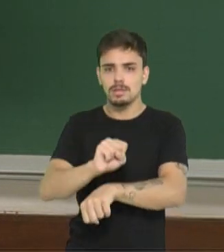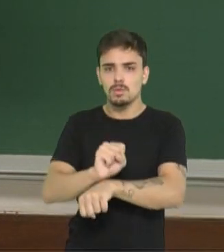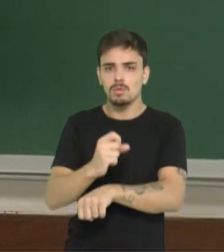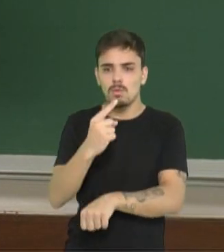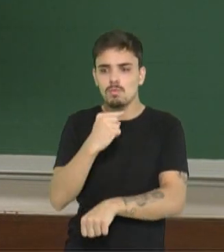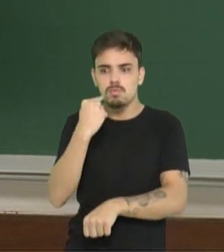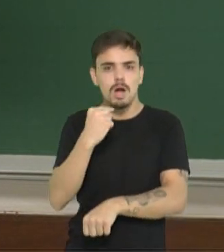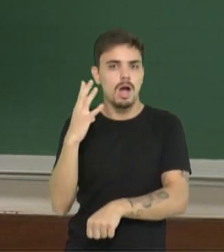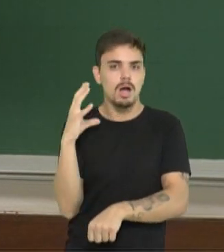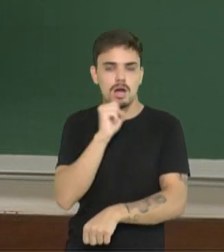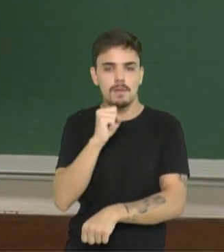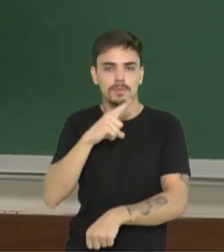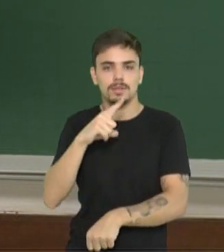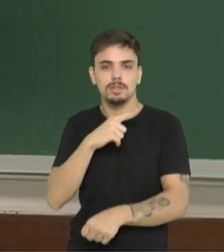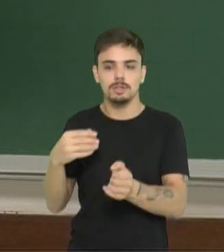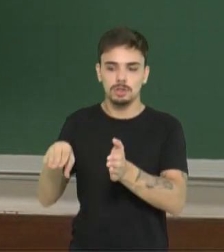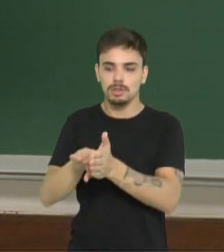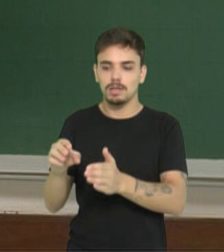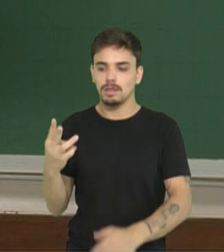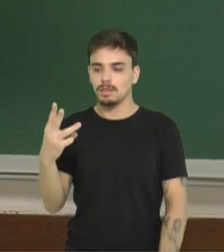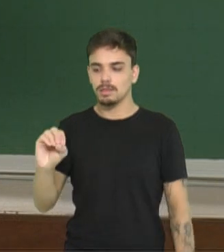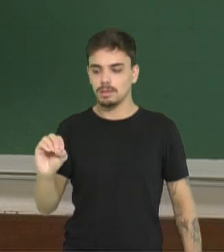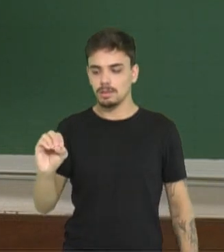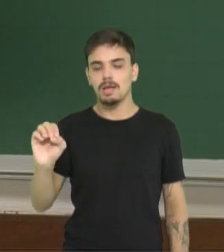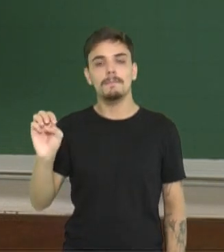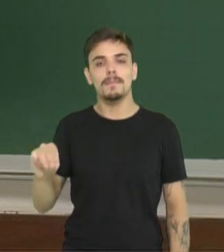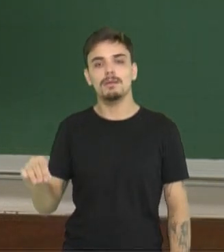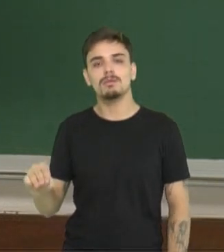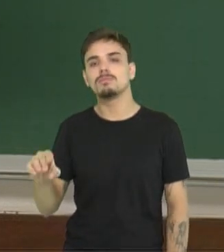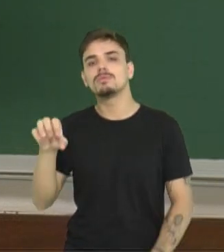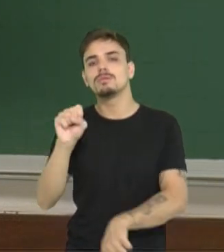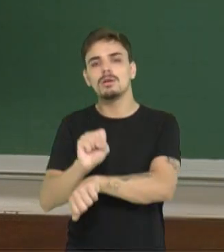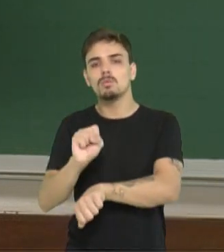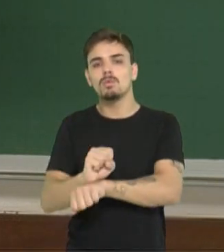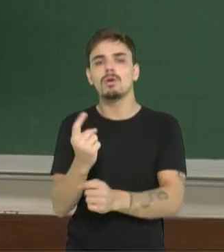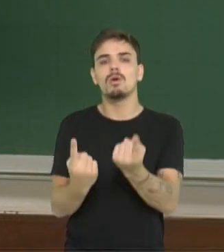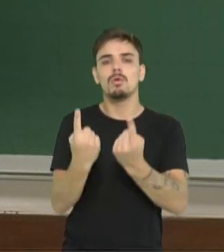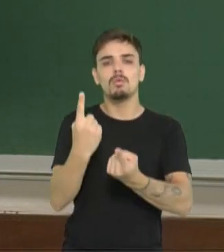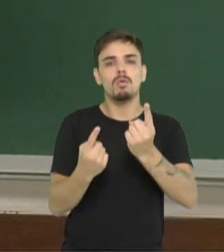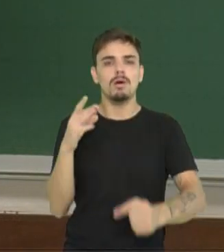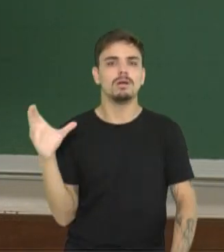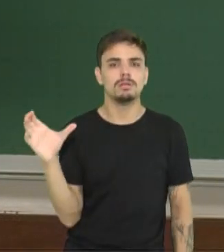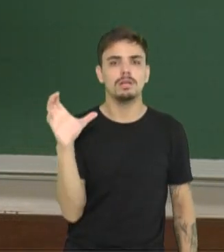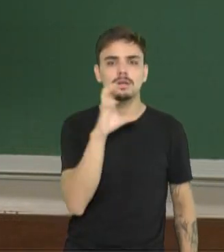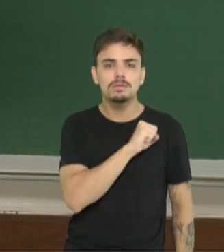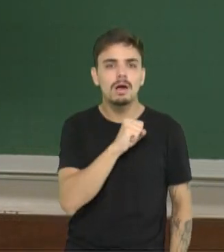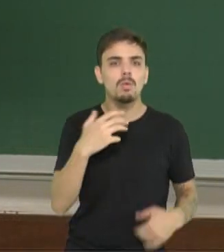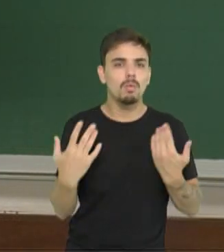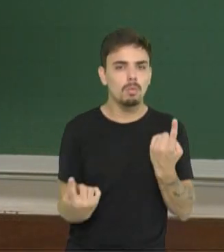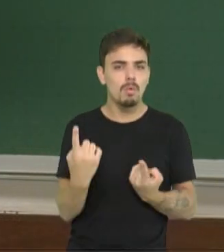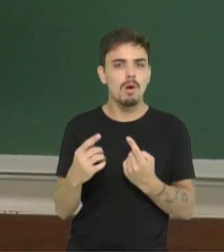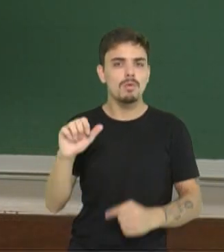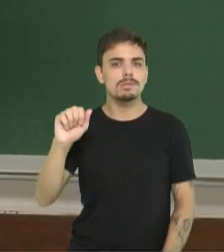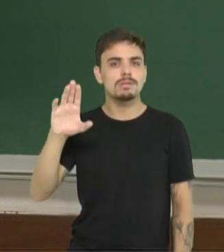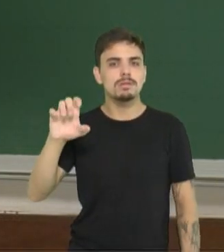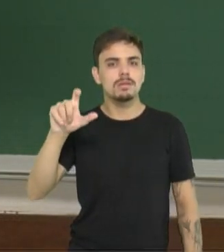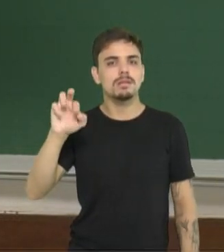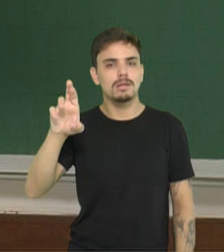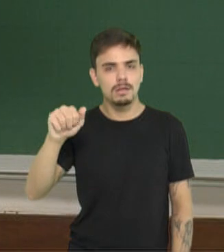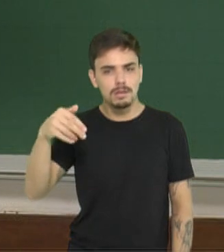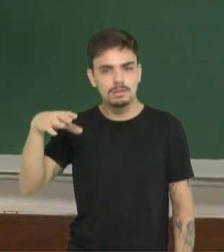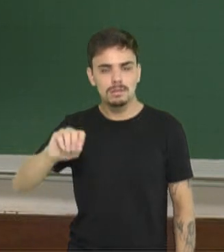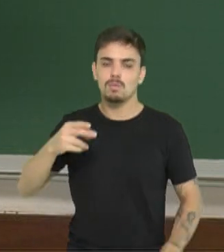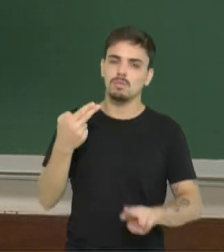da moto chega a 30 metros por segundo. Qual que é a aceleração dessa moto? Como que a gente vai saber?